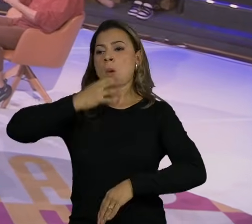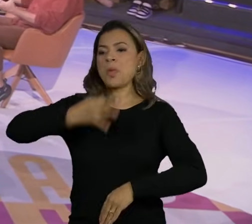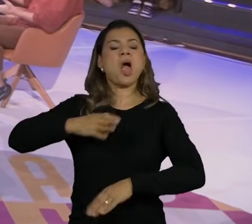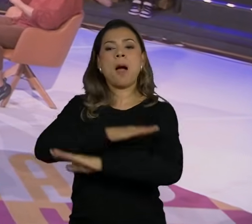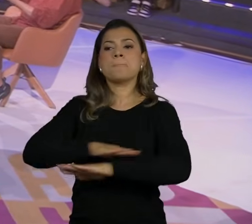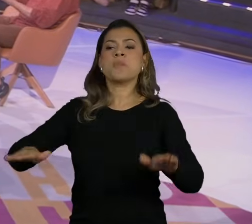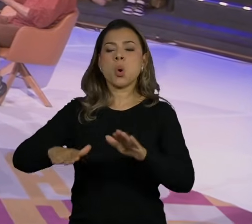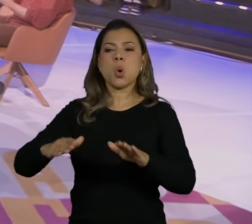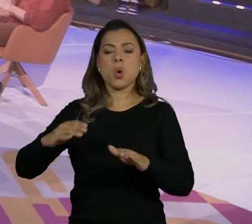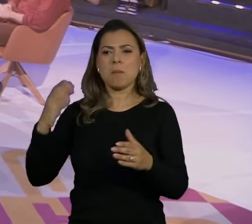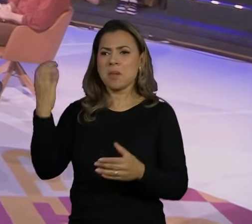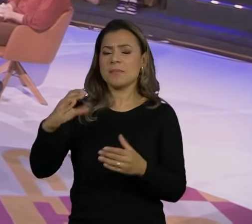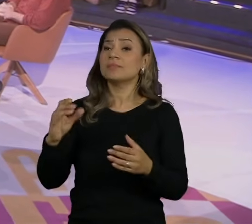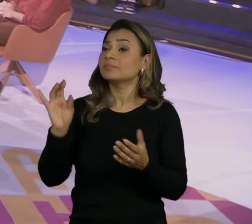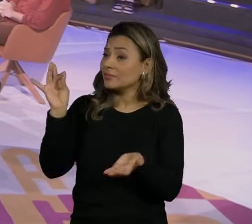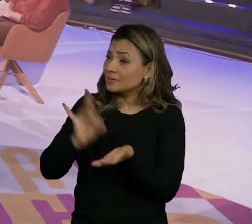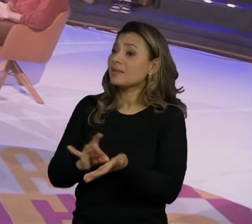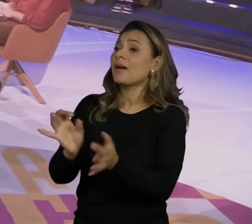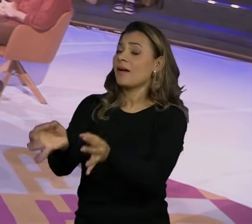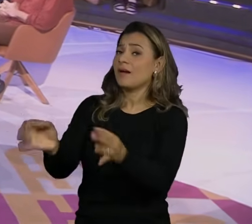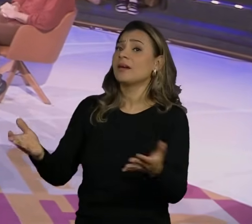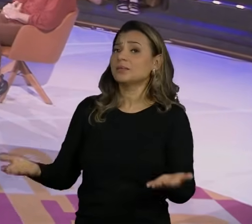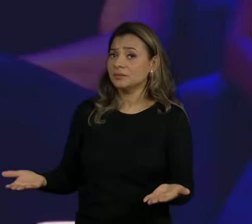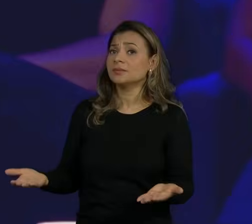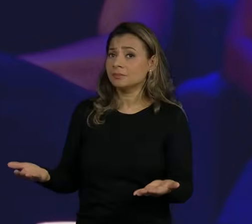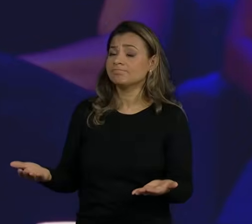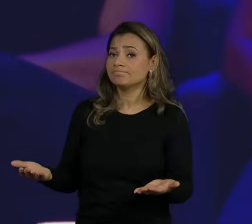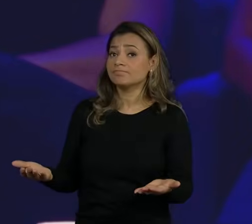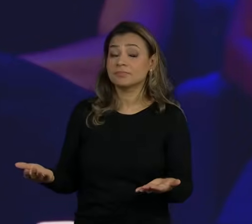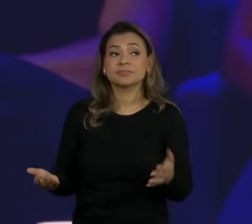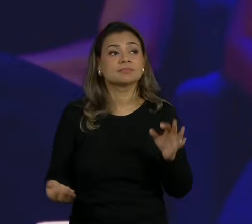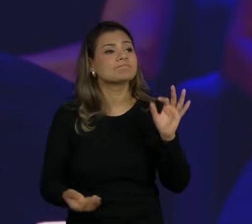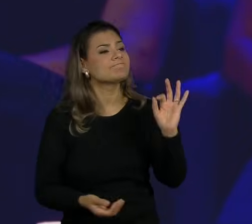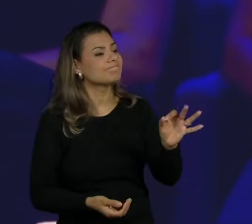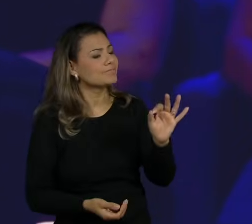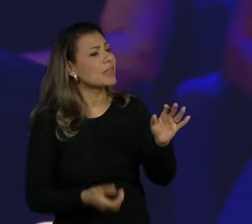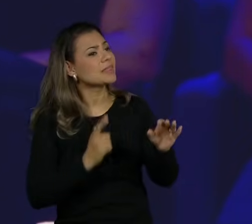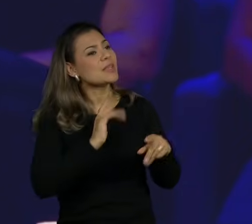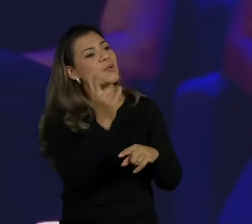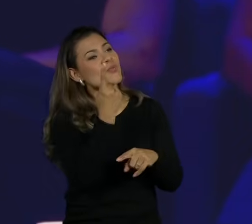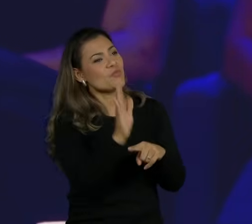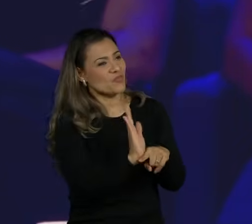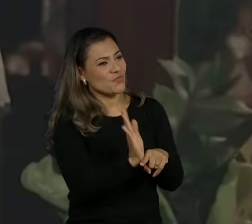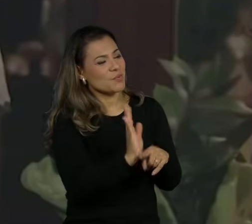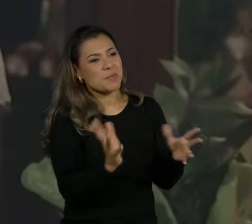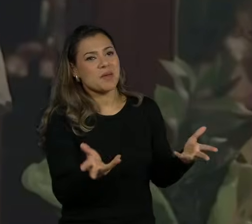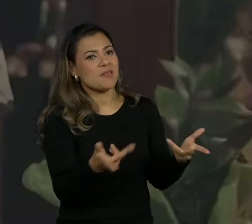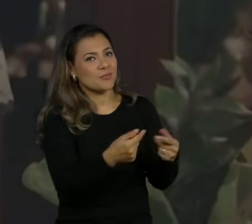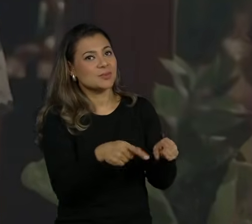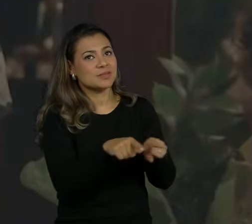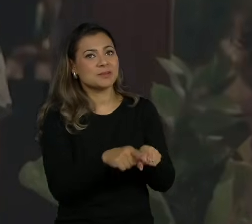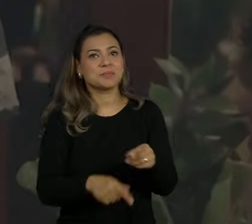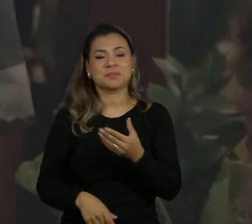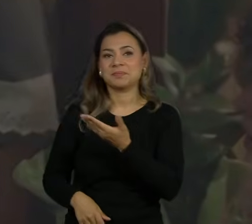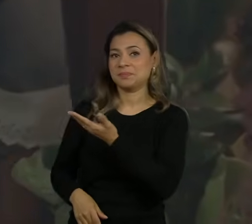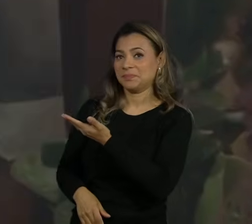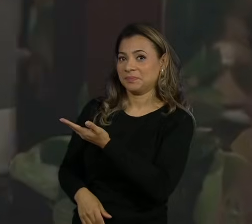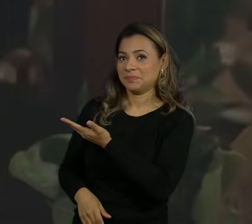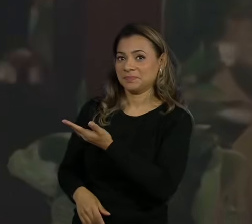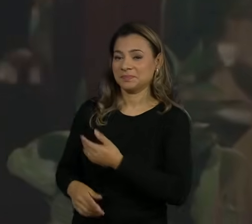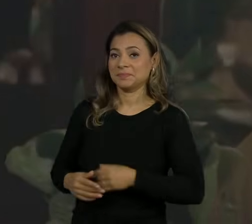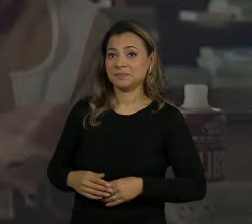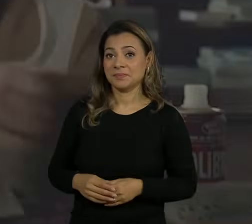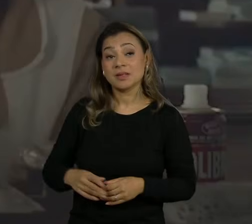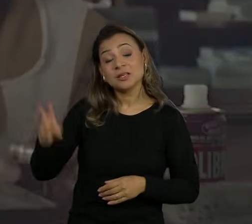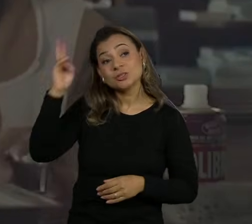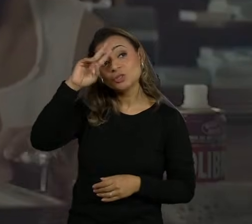a isso está morta, basicamente, em muitos lugares. O Gessé, tem um filme que eu acho maravilhoso, Que Horas Ela Volta, que é a